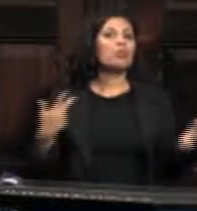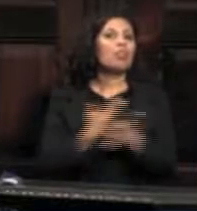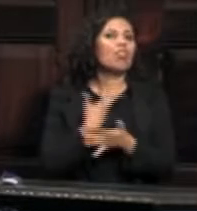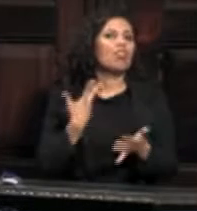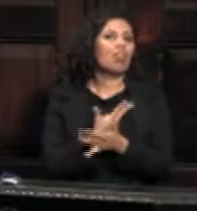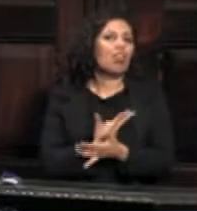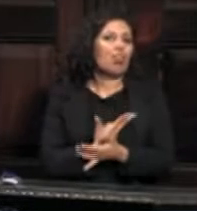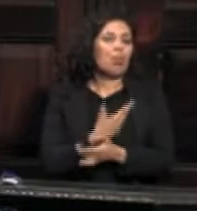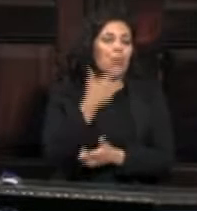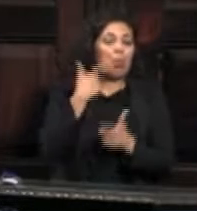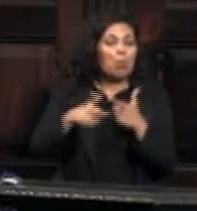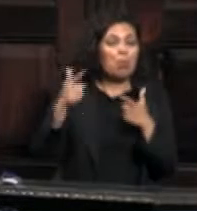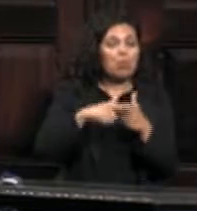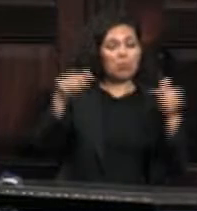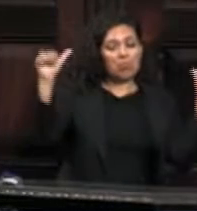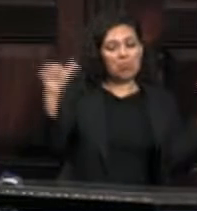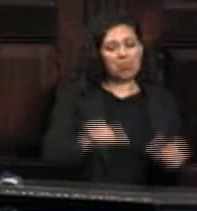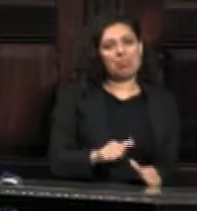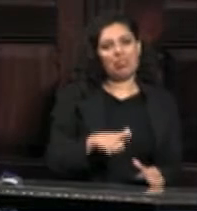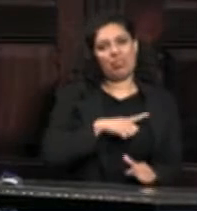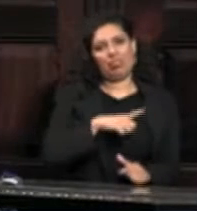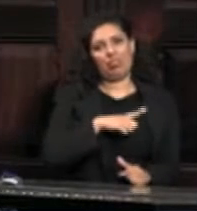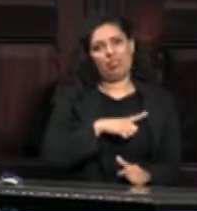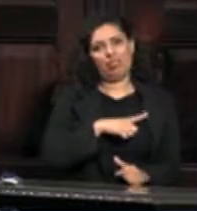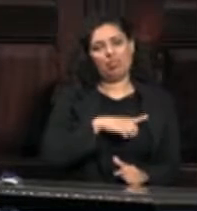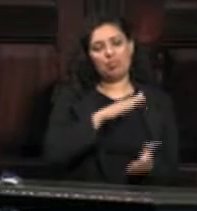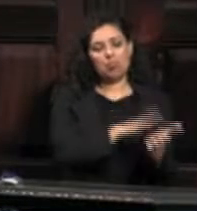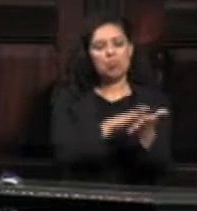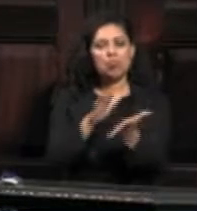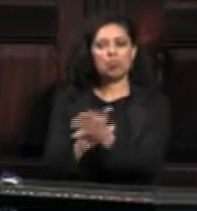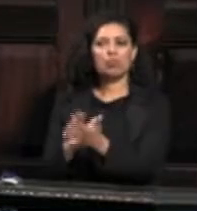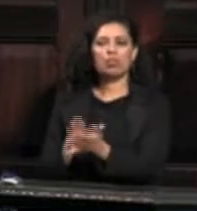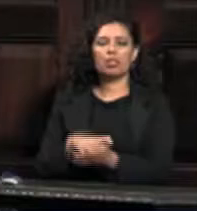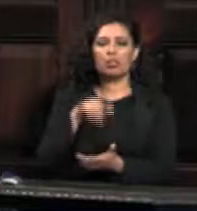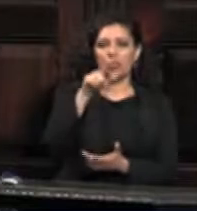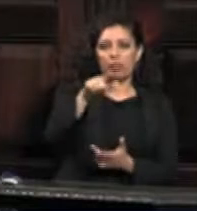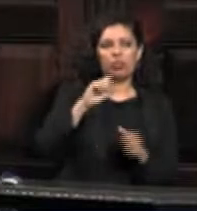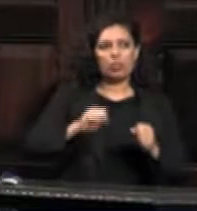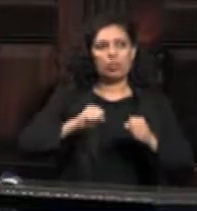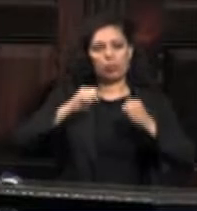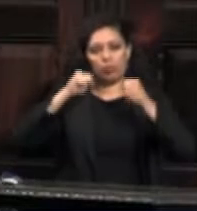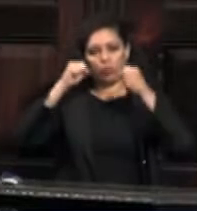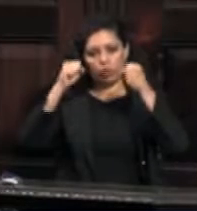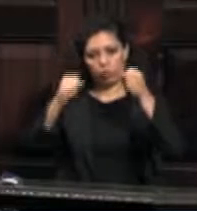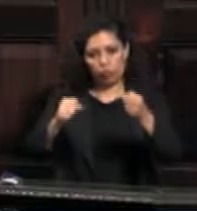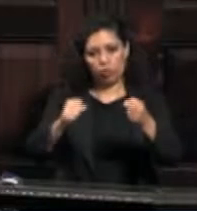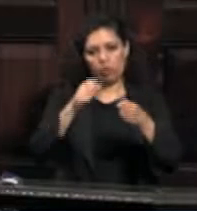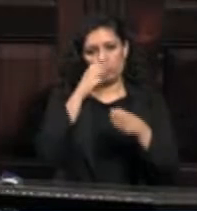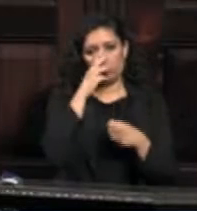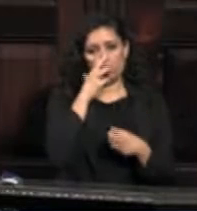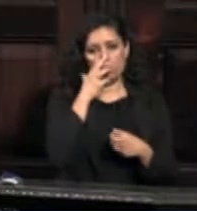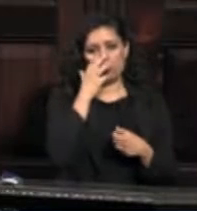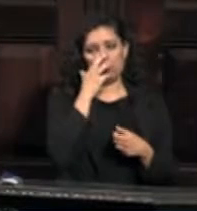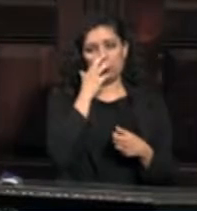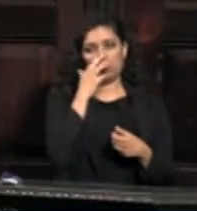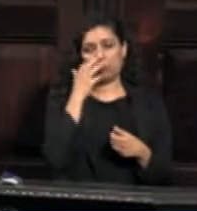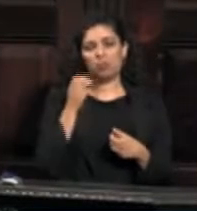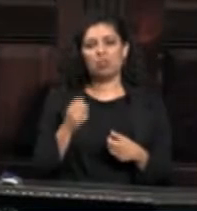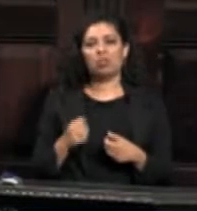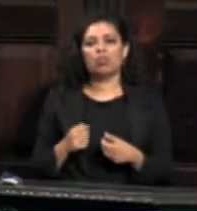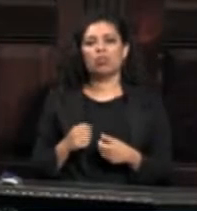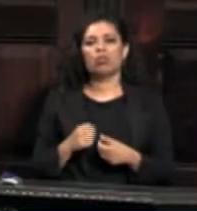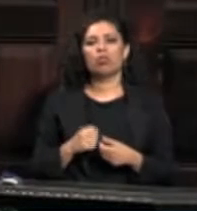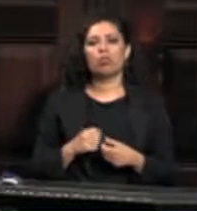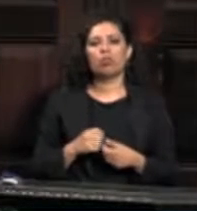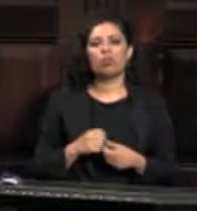passam. É graças a ele que existe esse título, e por isso te parabenizo por essa luta, que vai tendo um desfecho favorável do